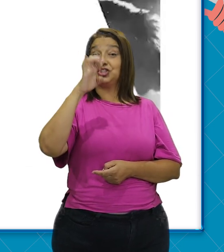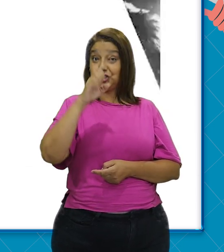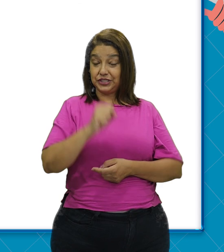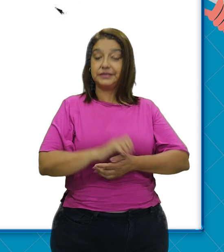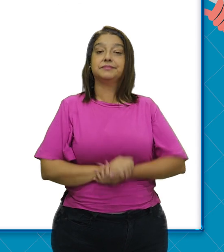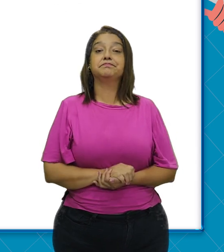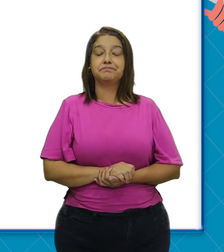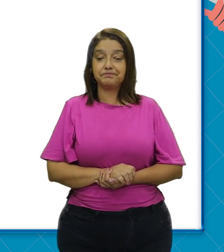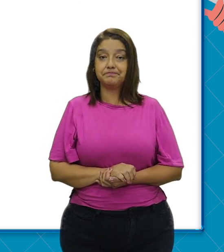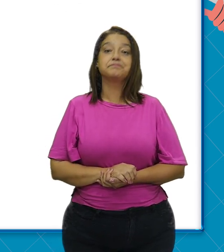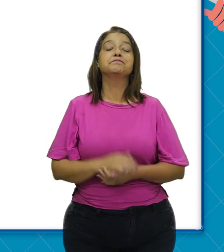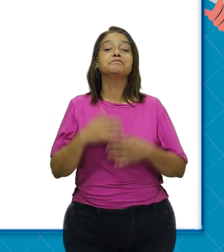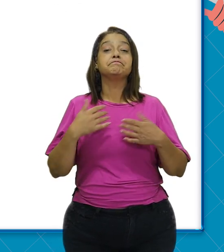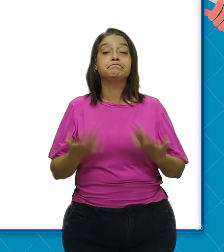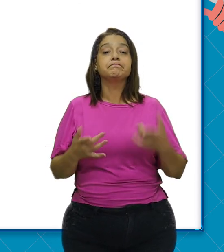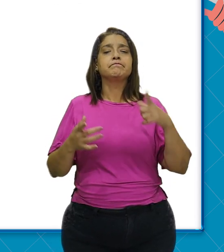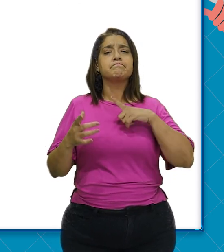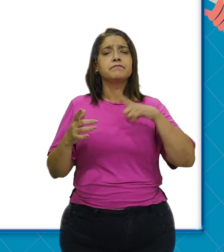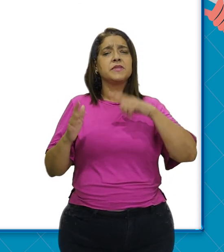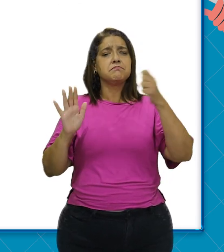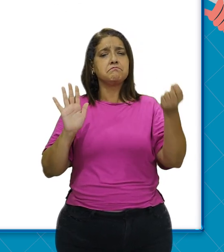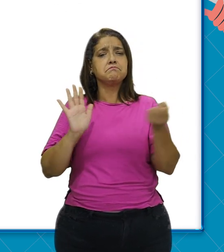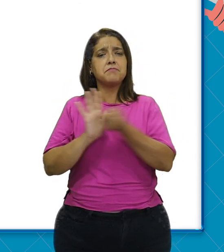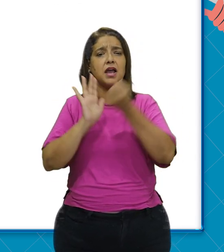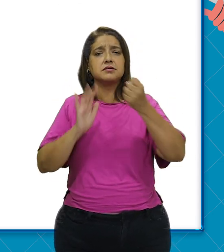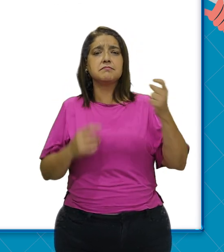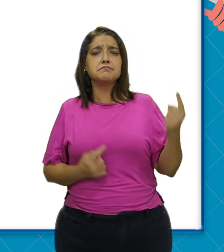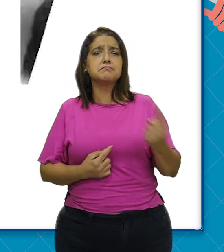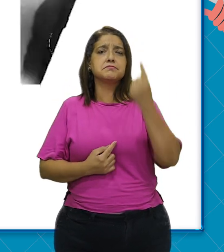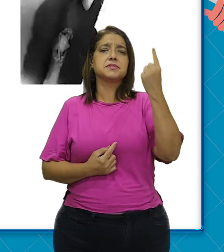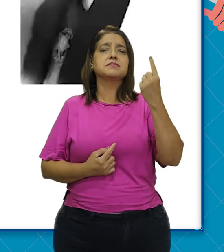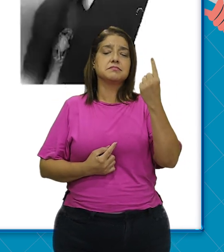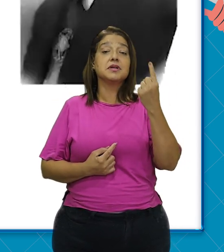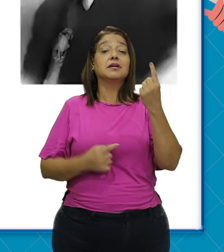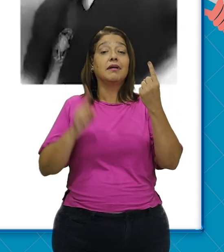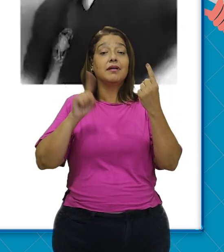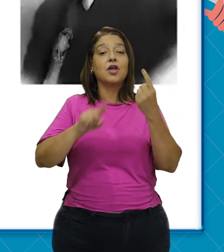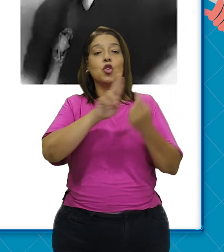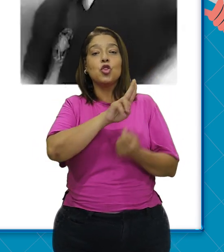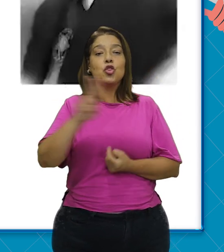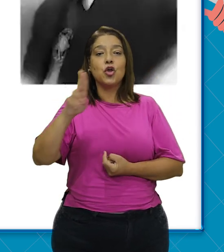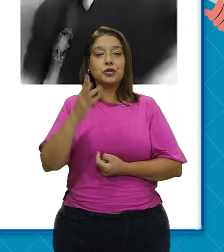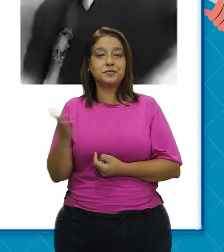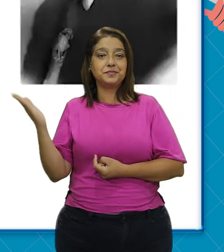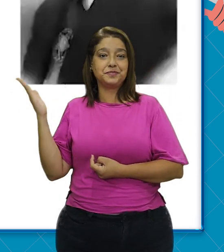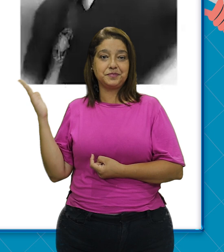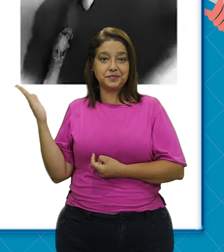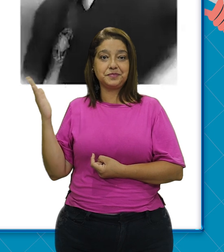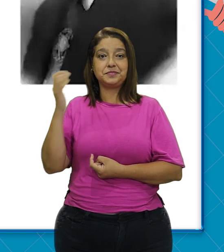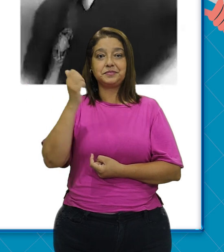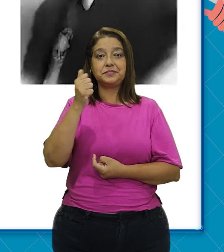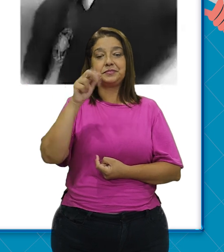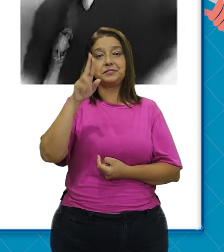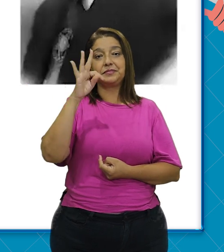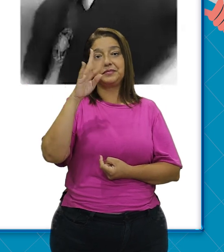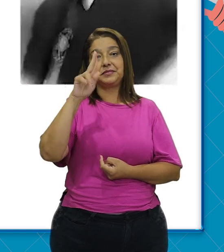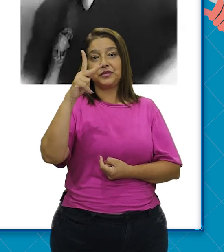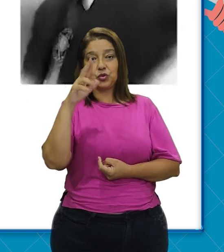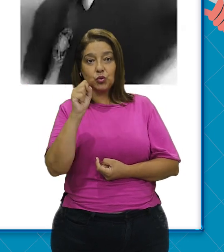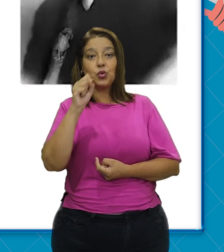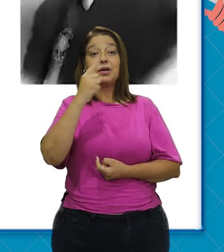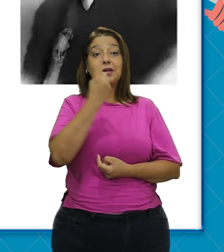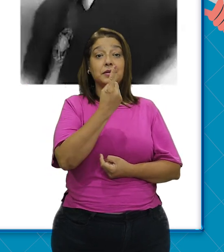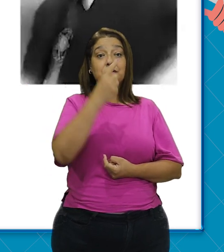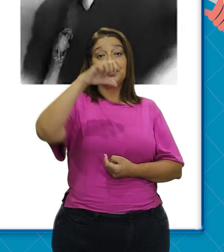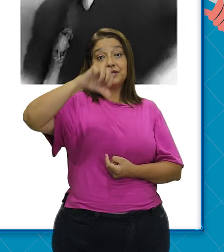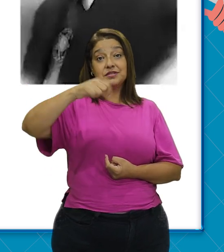Prosseguindo com os fatos que marcaram a Primeira República, temos o governo do mineiro Arthur Bernardes, em 1922. Ele já